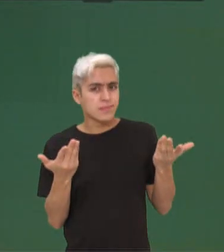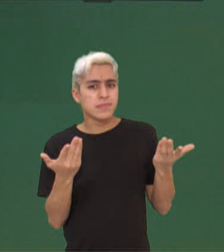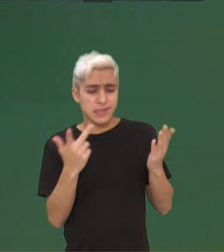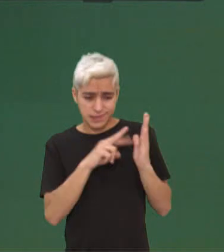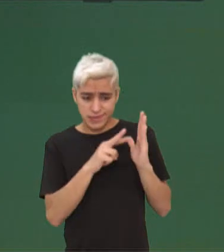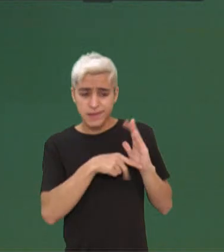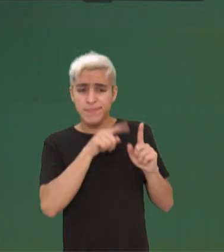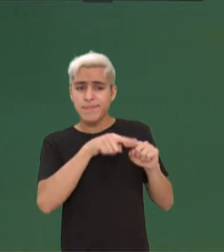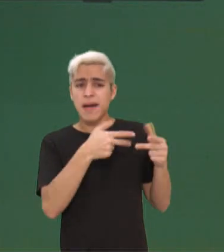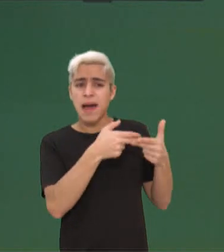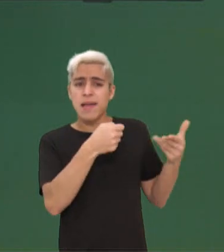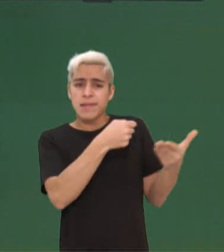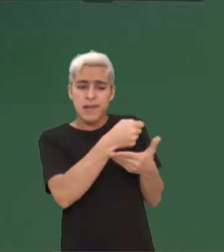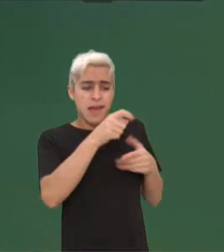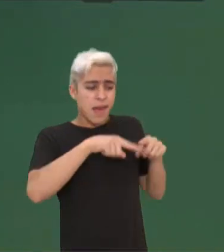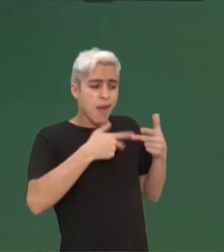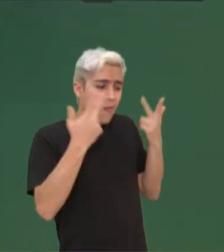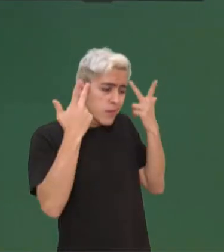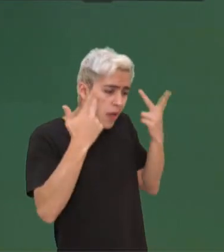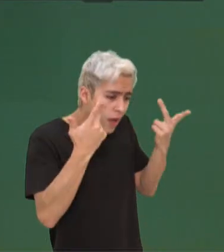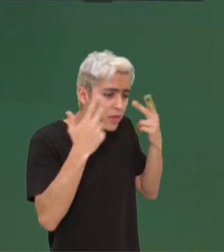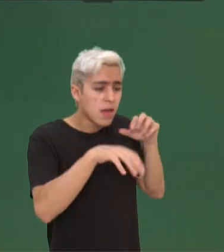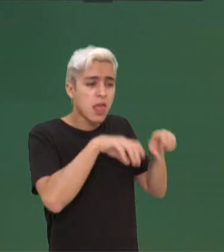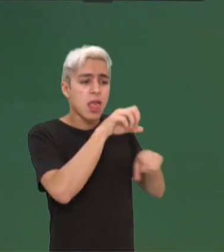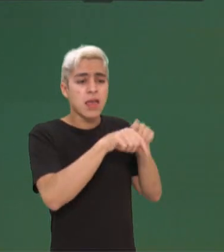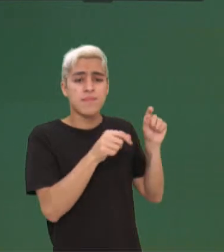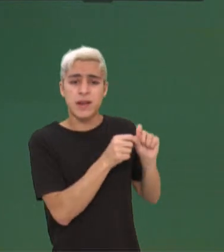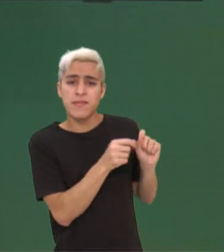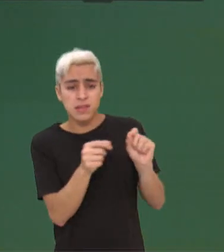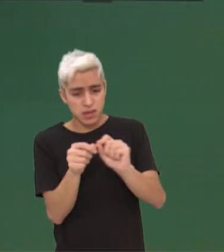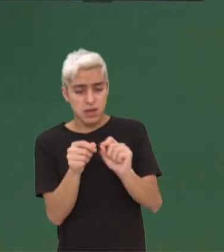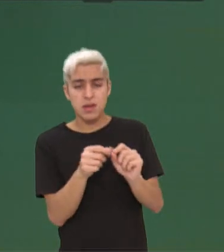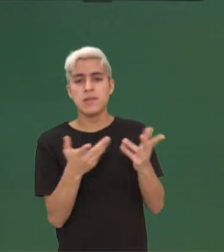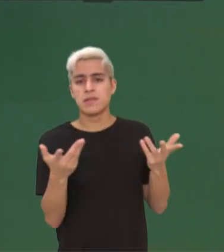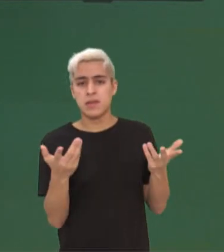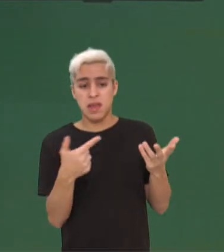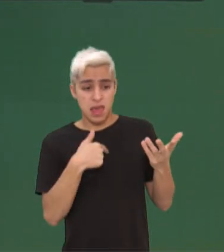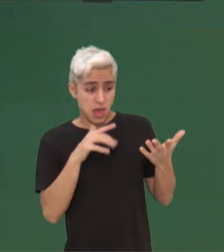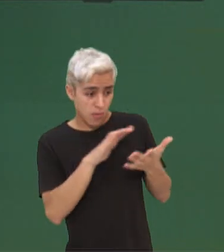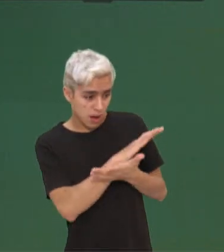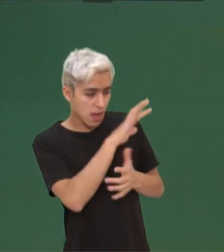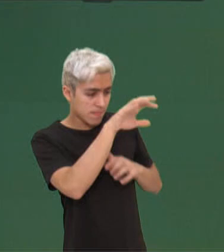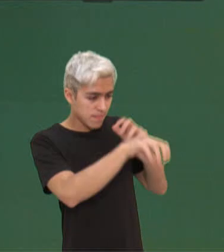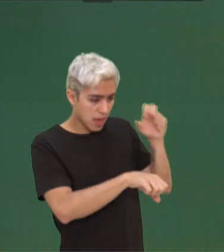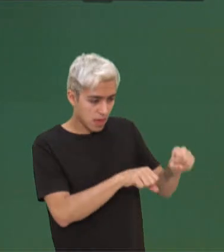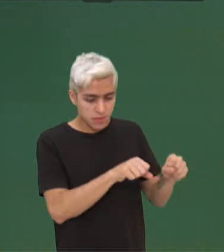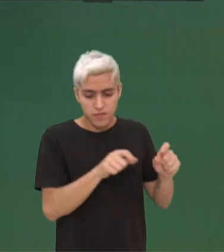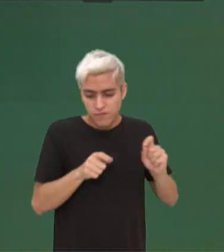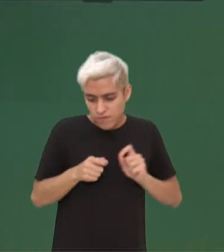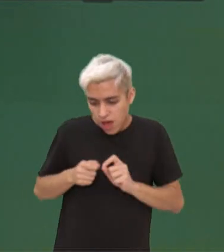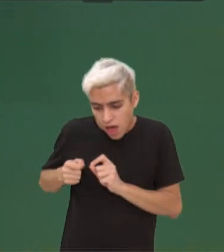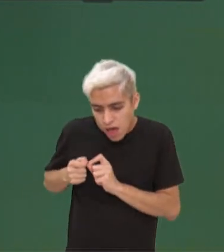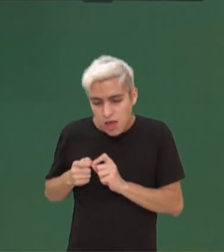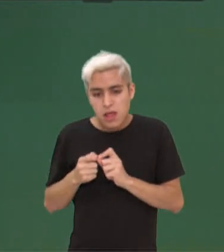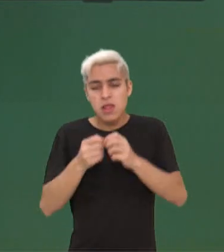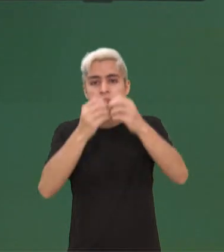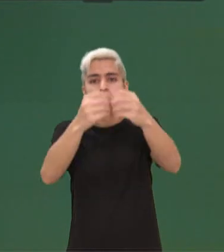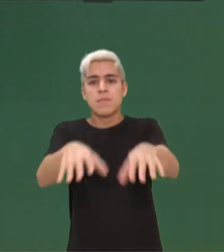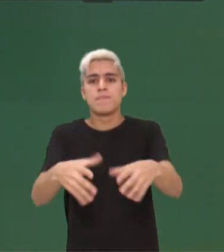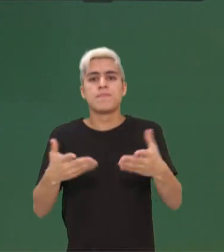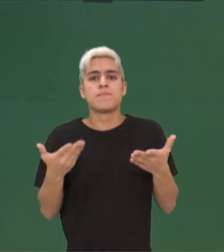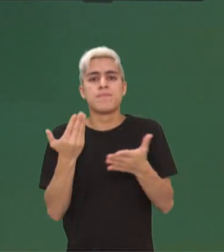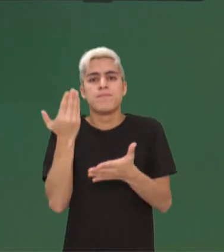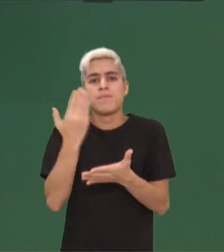lá da matéria-prima, dos recursos naturais que são usados para produzir. Eu gasto um recurso natural, produzo e tenho